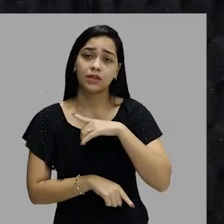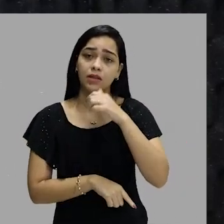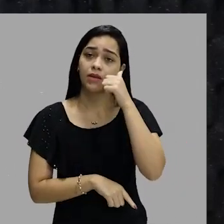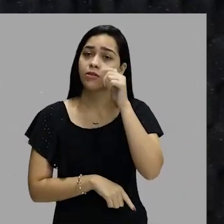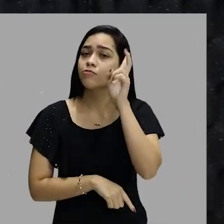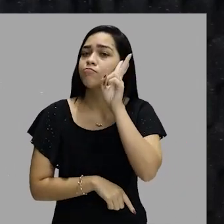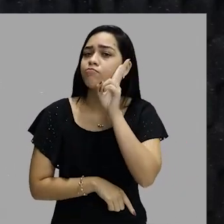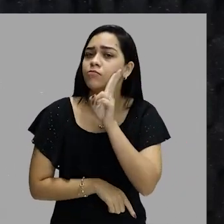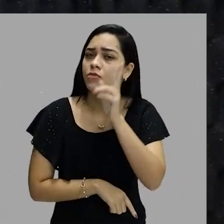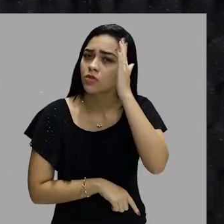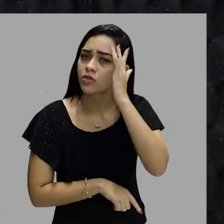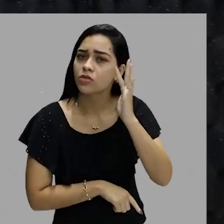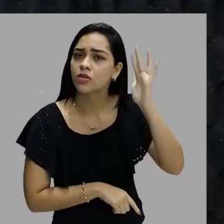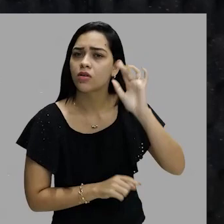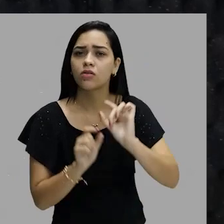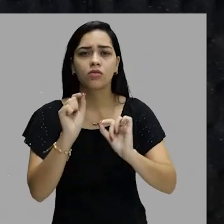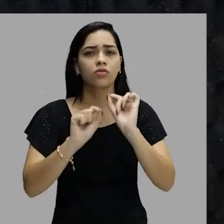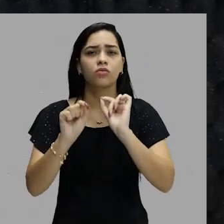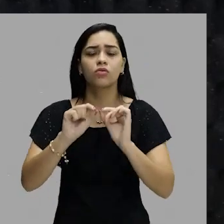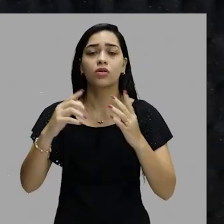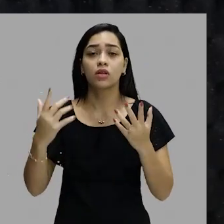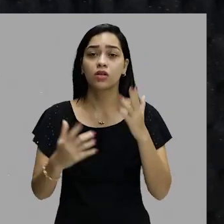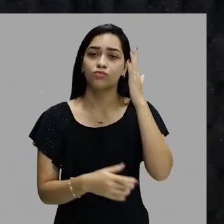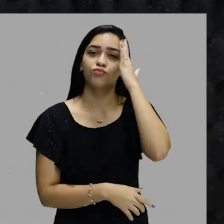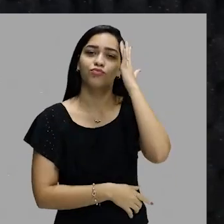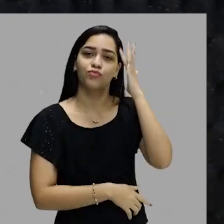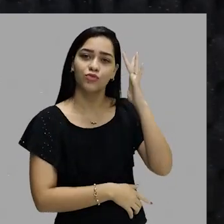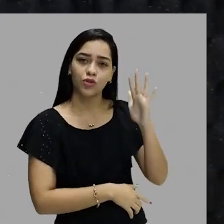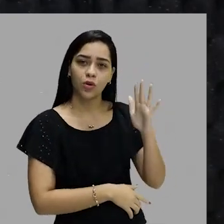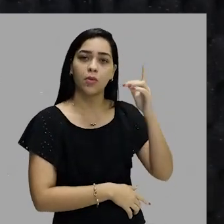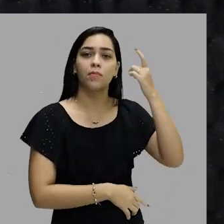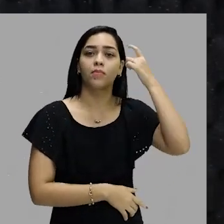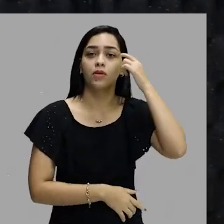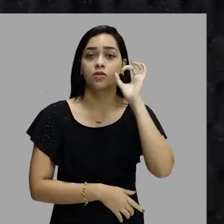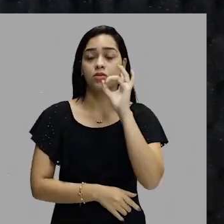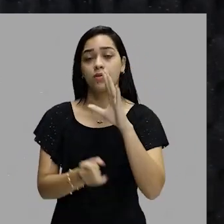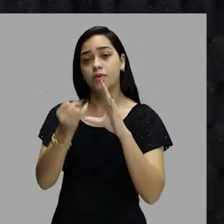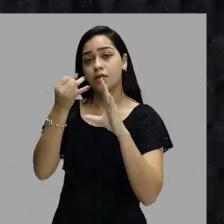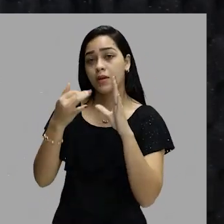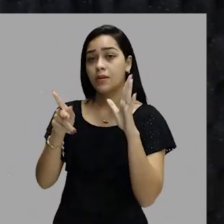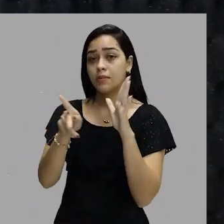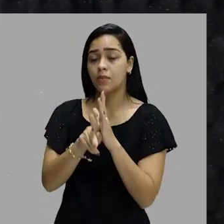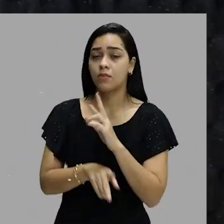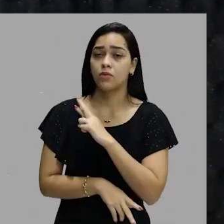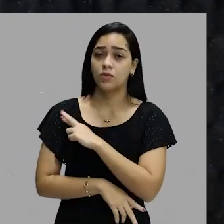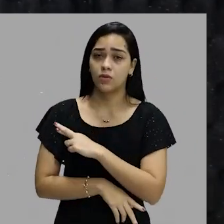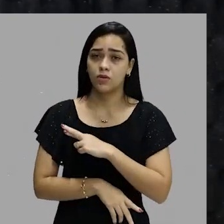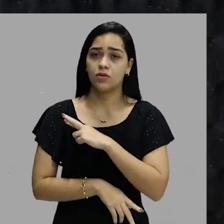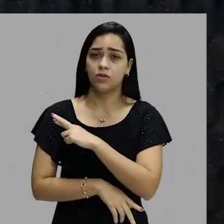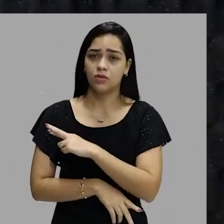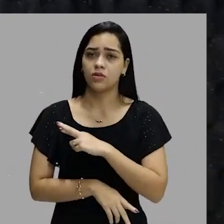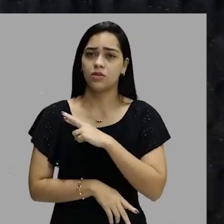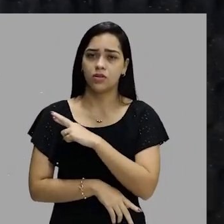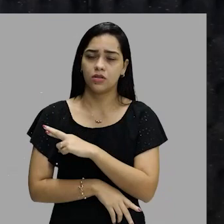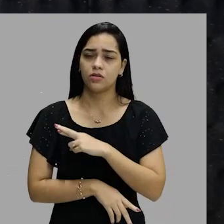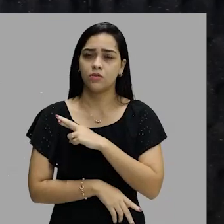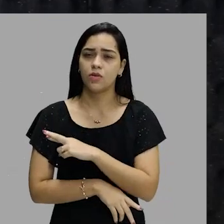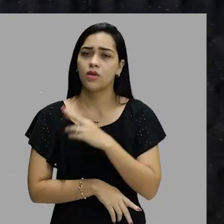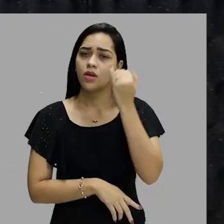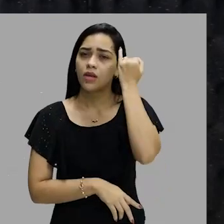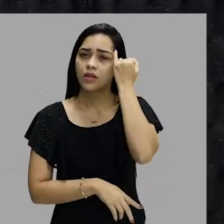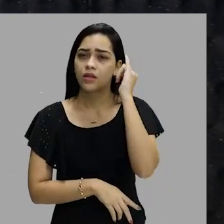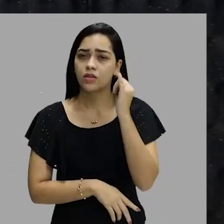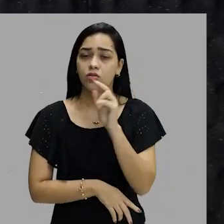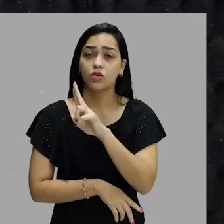que sonhei, ou seja, sonhou, idealizou. Essa é uma característica do romantismo, a idealização. É